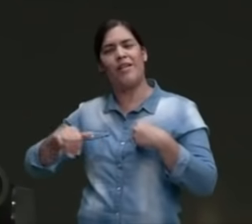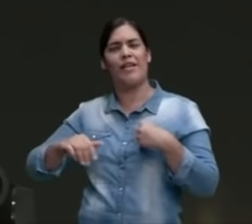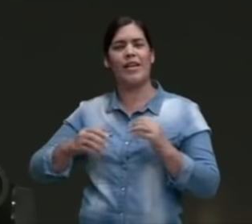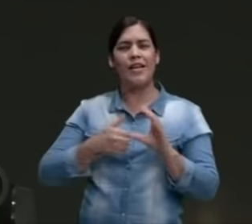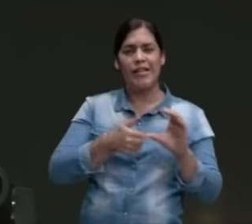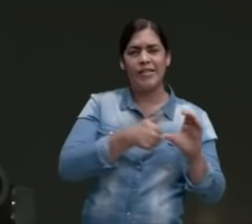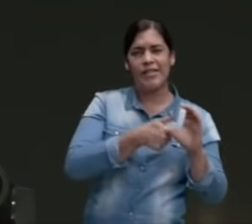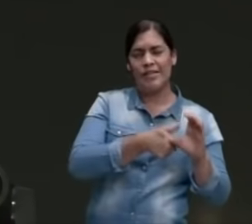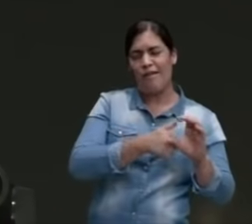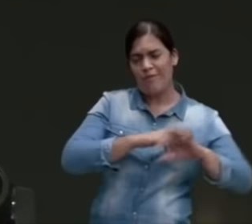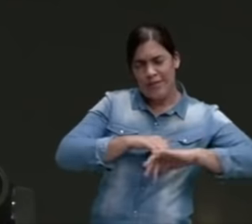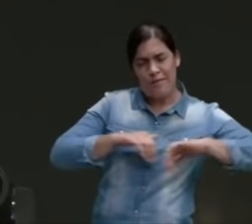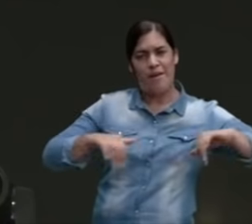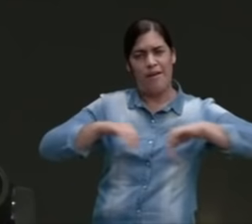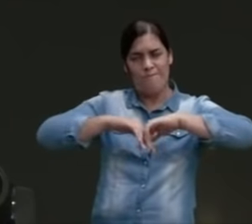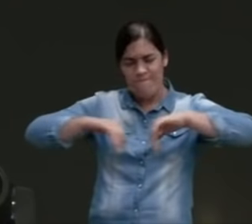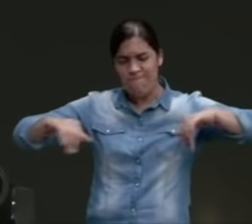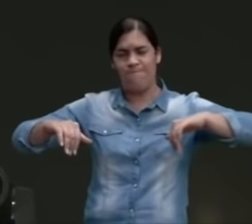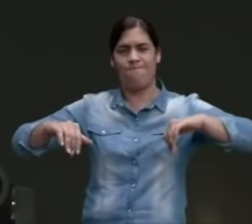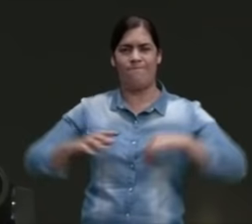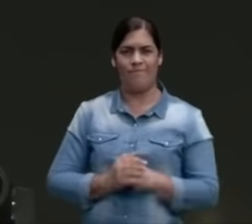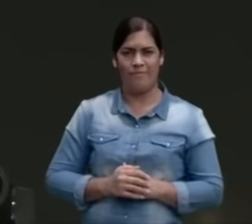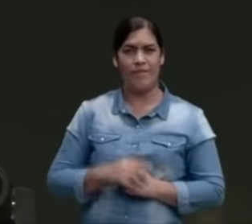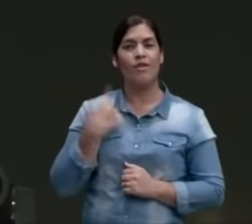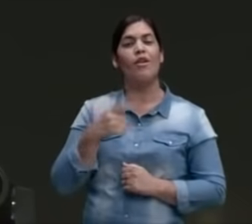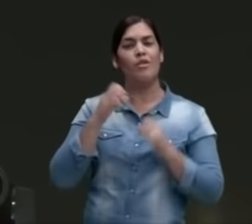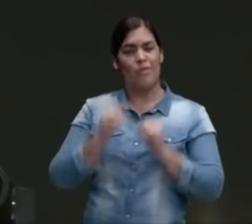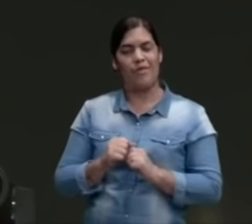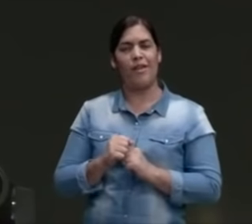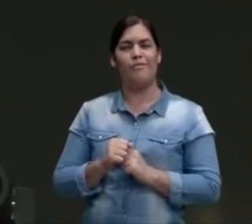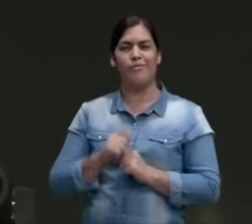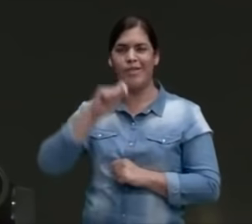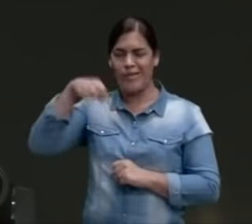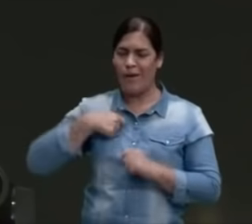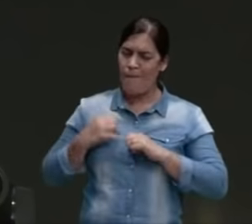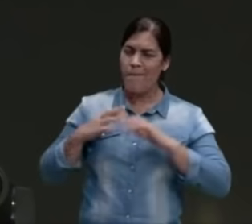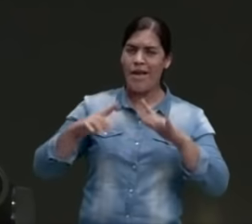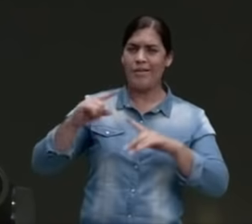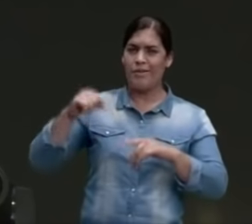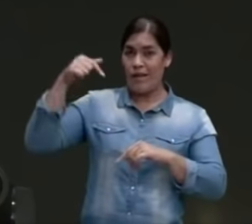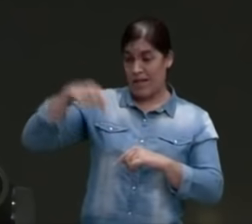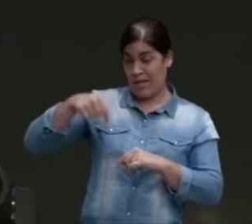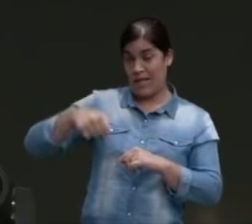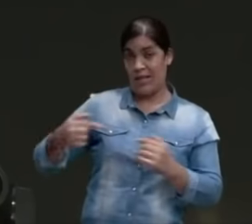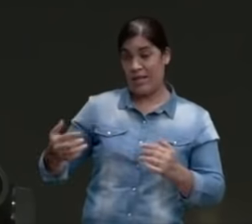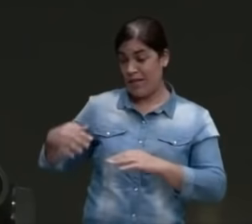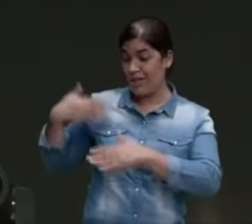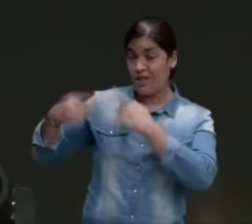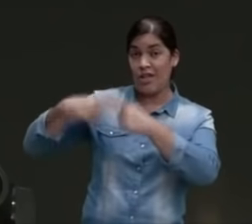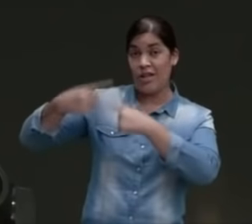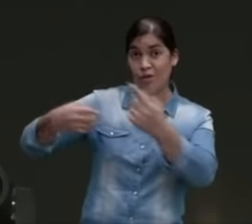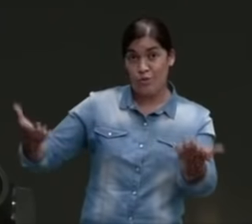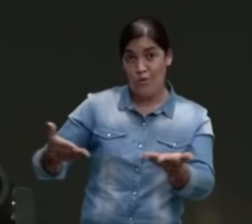conviver. E nós podemos ser bênção nessa geração. Amém? Nós podemos ser cheios do Espírito Santo. E